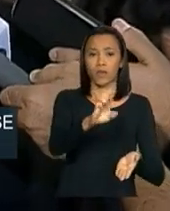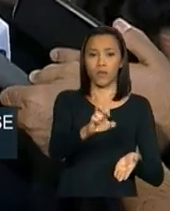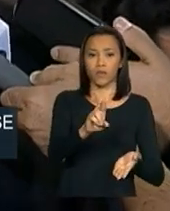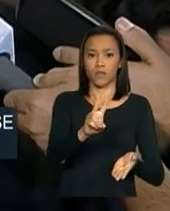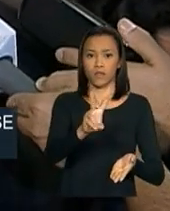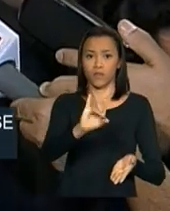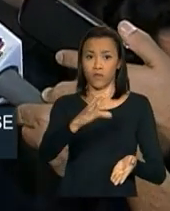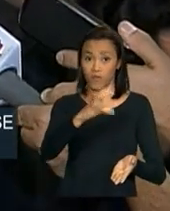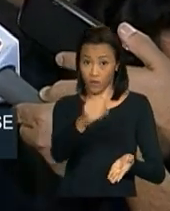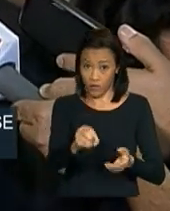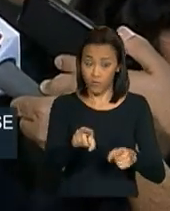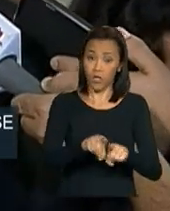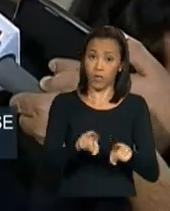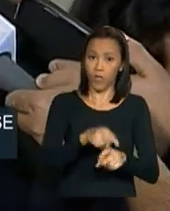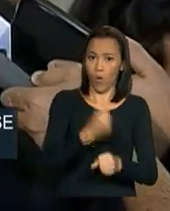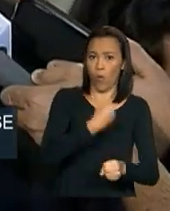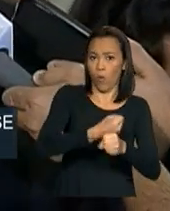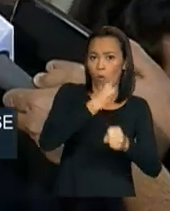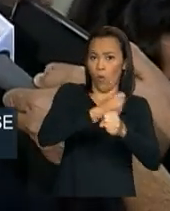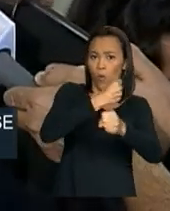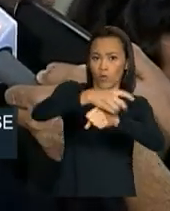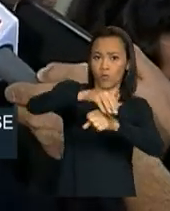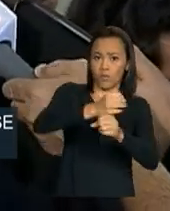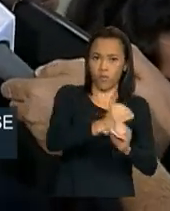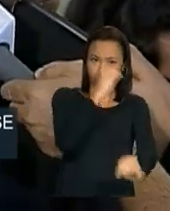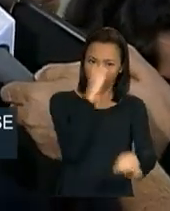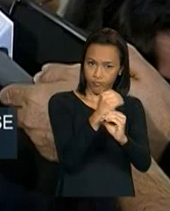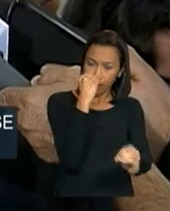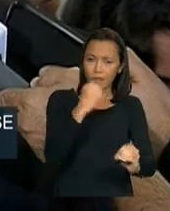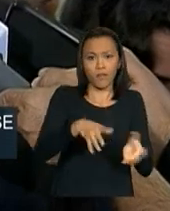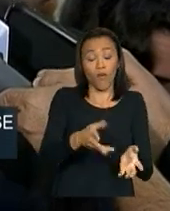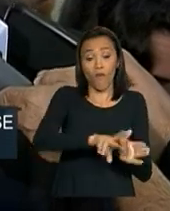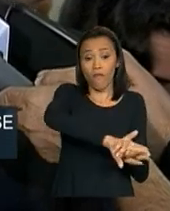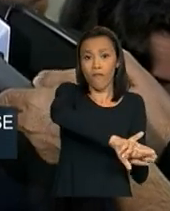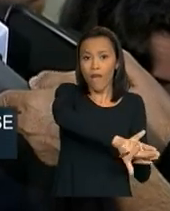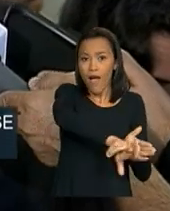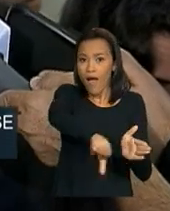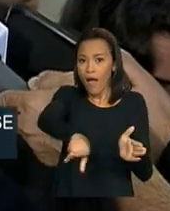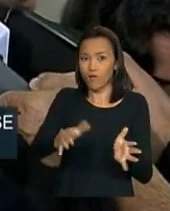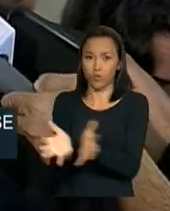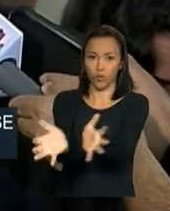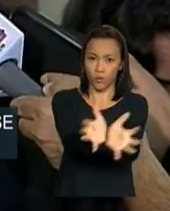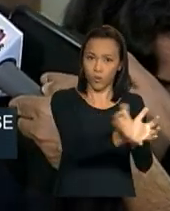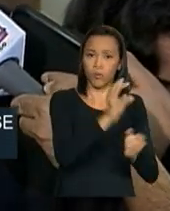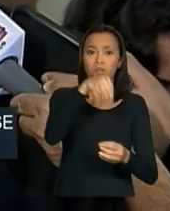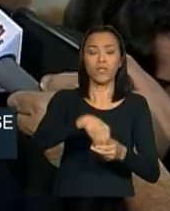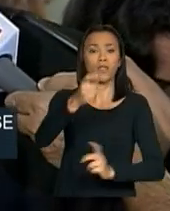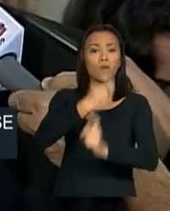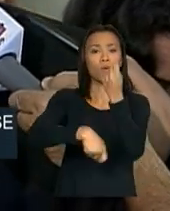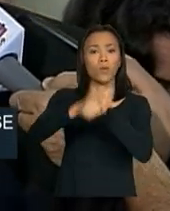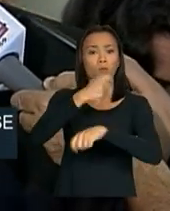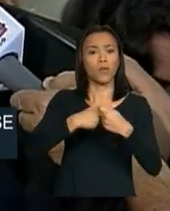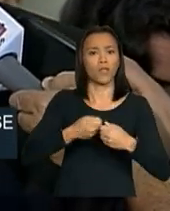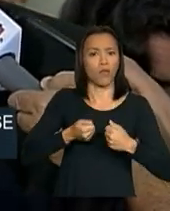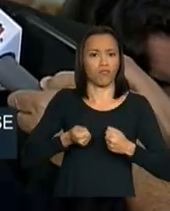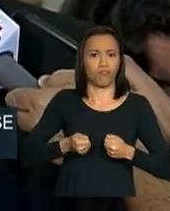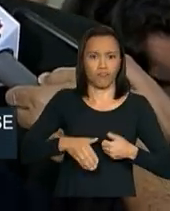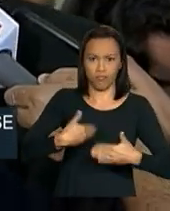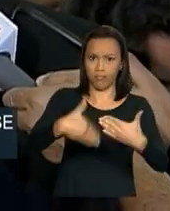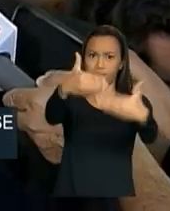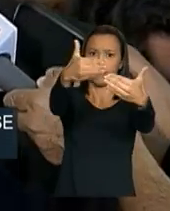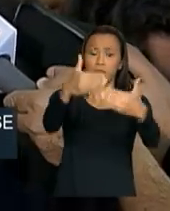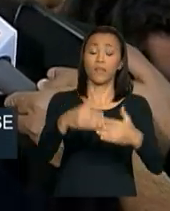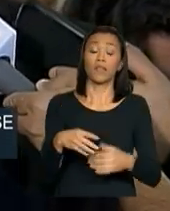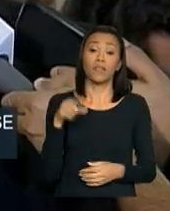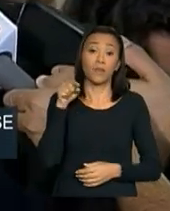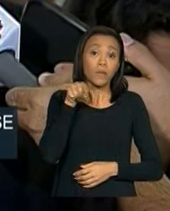a construção civil, vários ramos da economia que estão em total efervescência. Isso tem